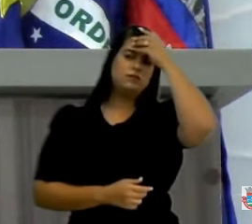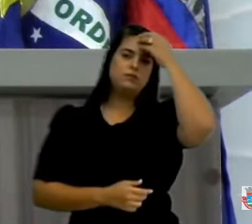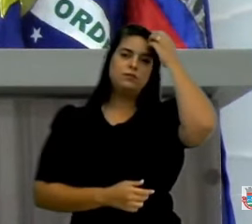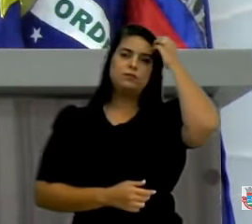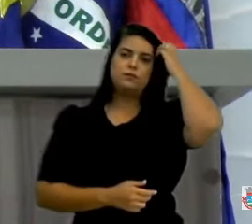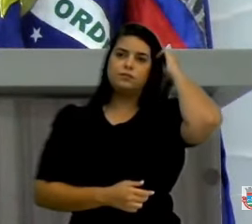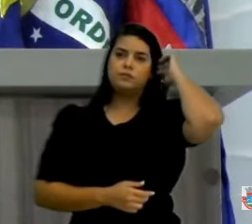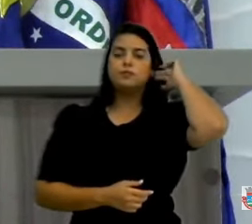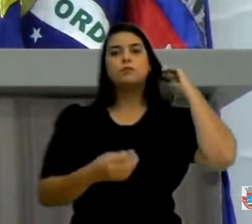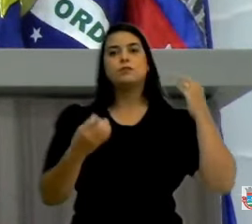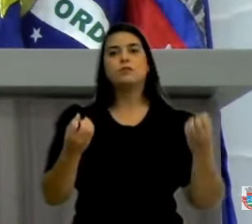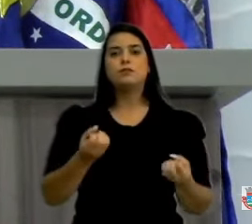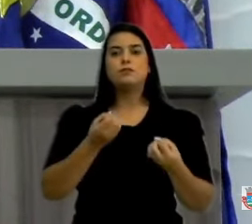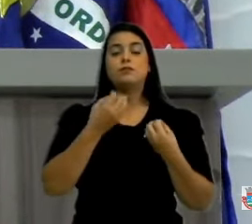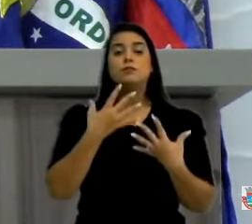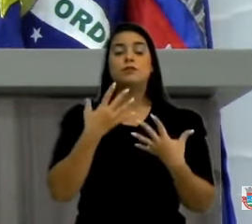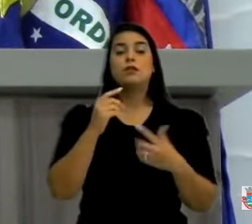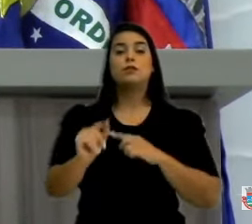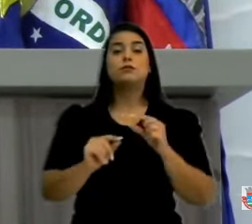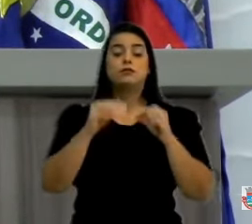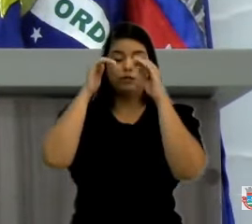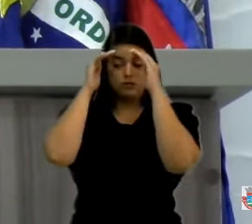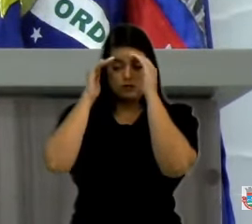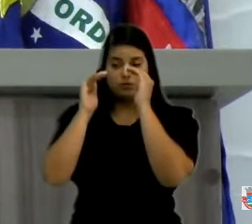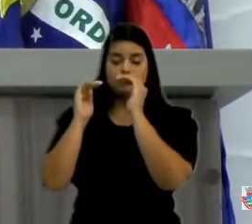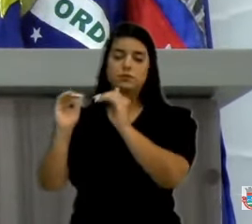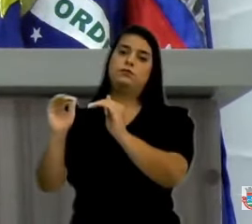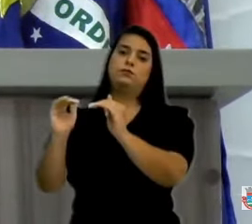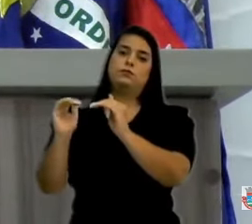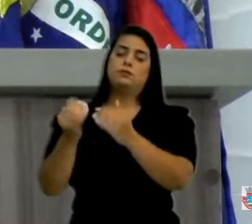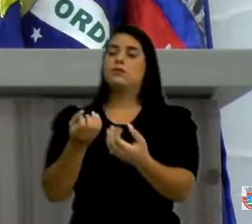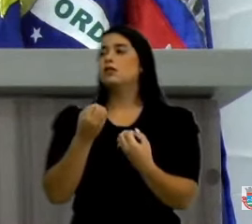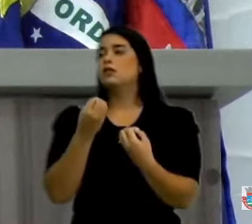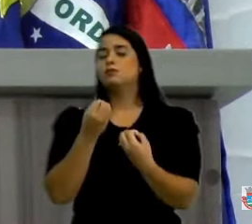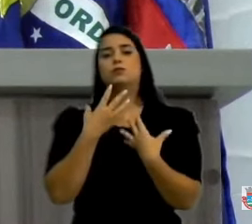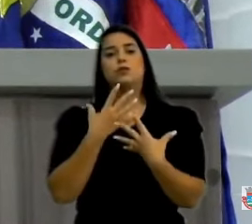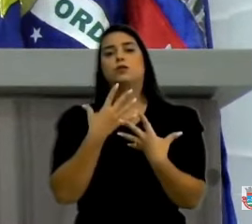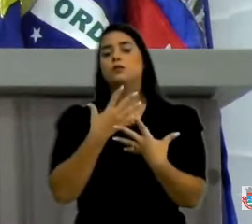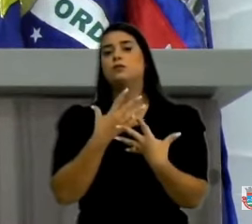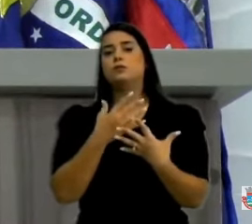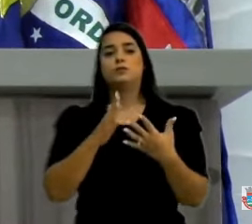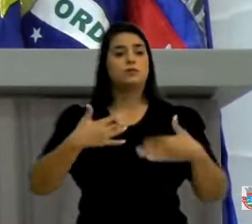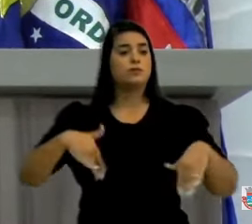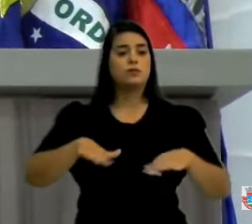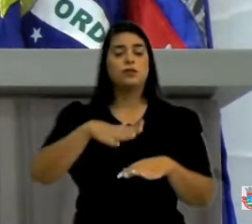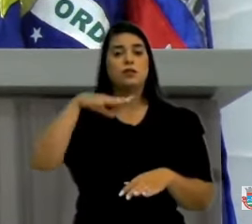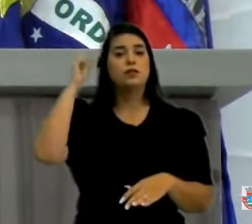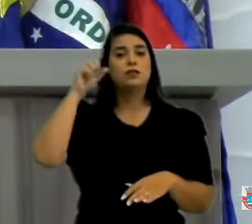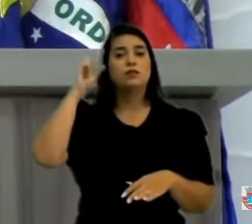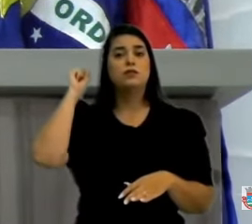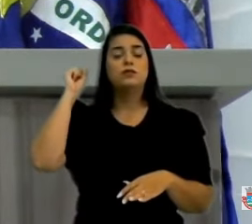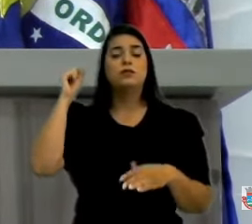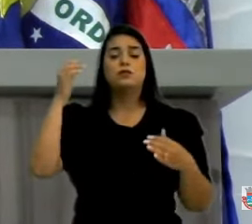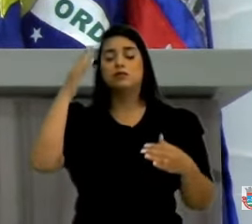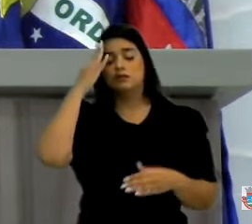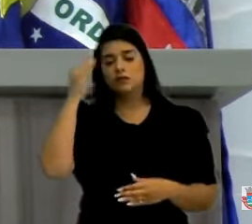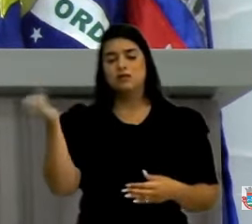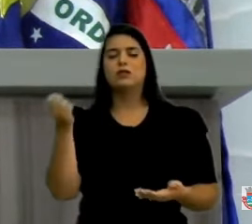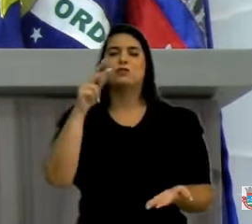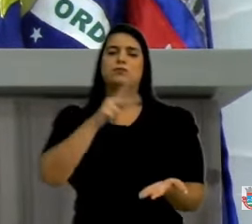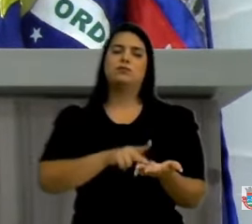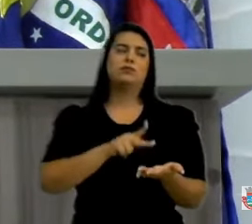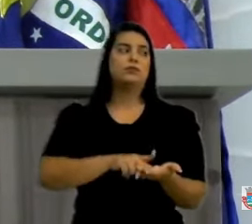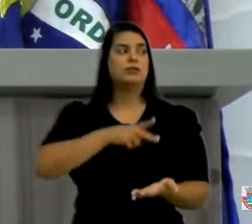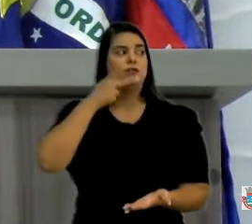É bom respeitar. É bom, todos que estão me ouvindo sabem que eu estou falando a verdade,